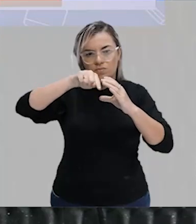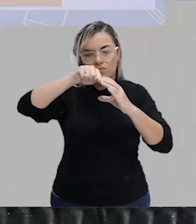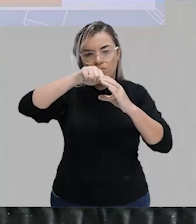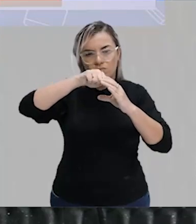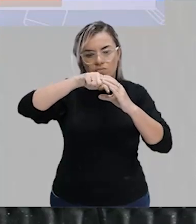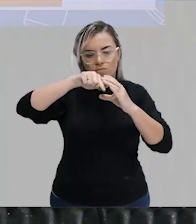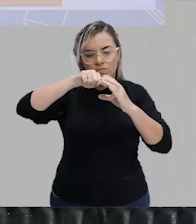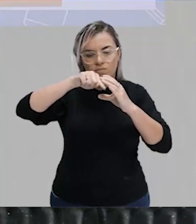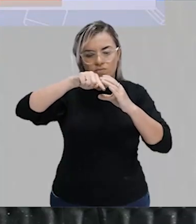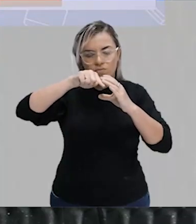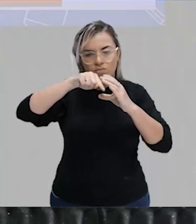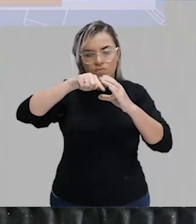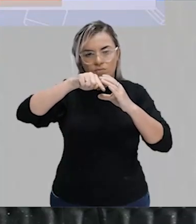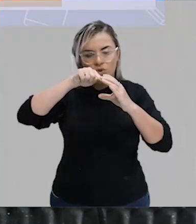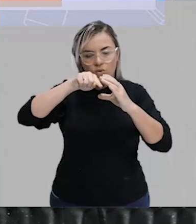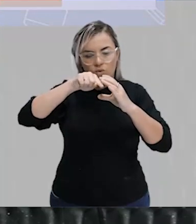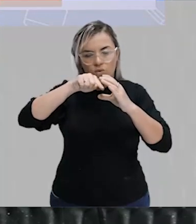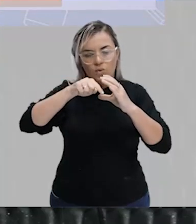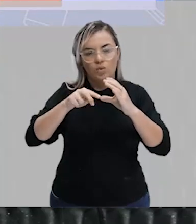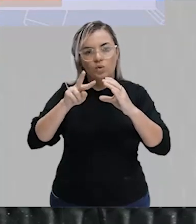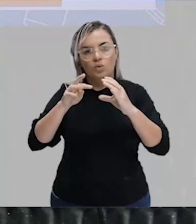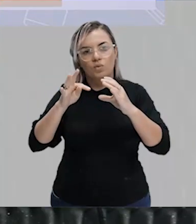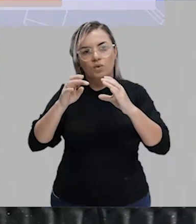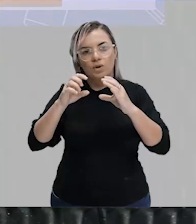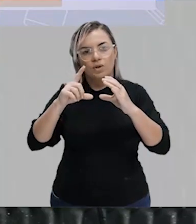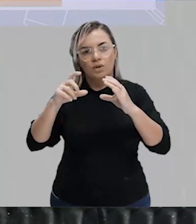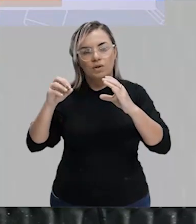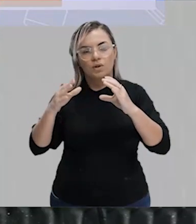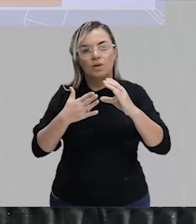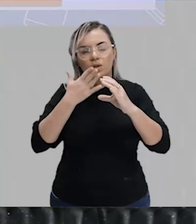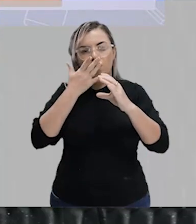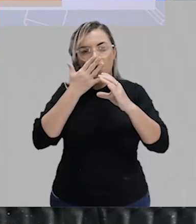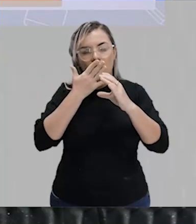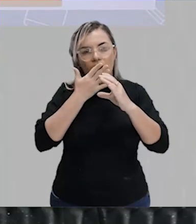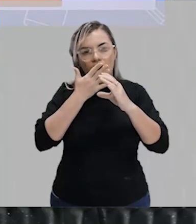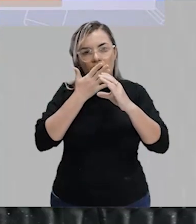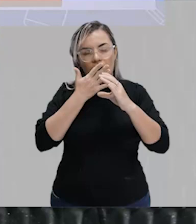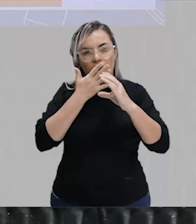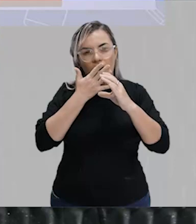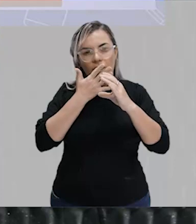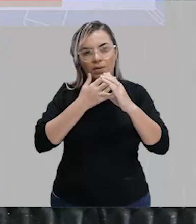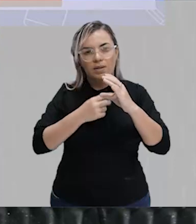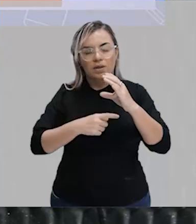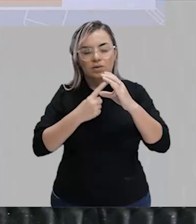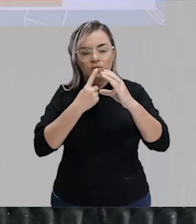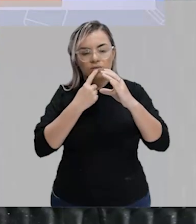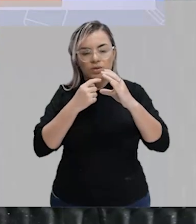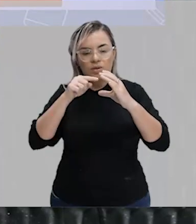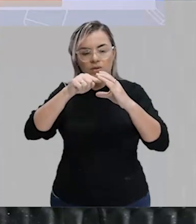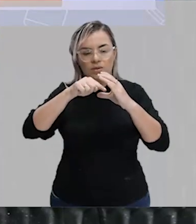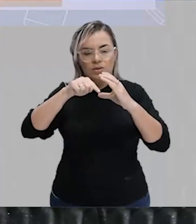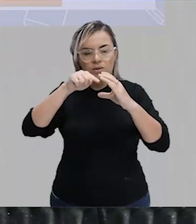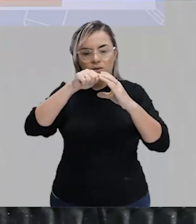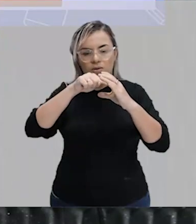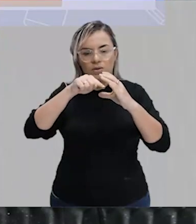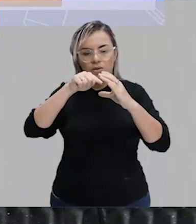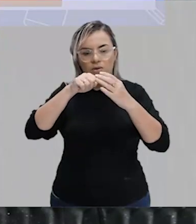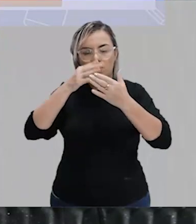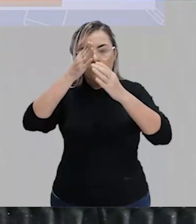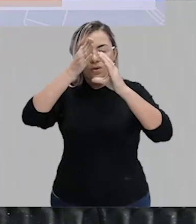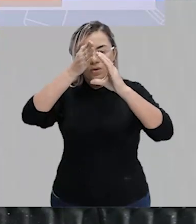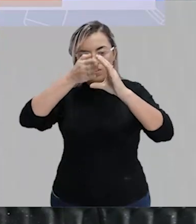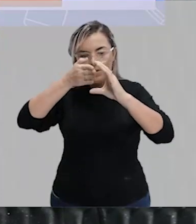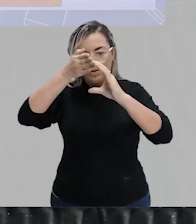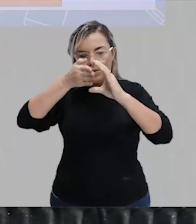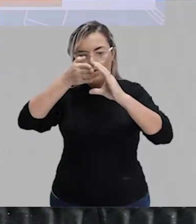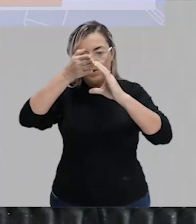vermelho. Então, a divisão celular ela vai acontecer somente nessa região. Ó. Olha aí, ó. Vai formar um disco,